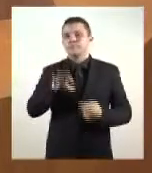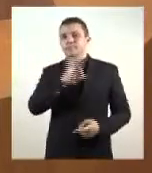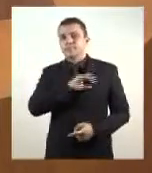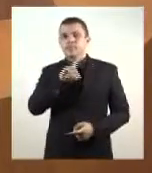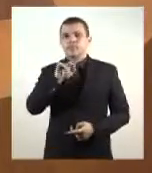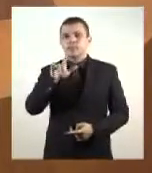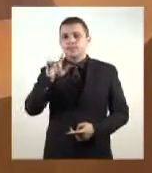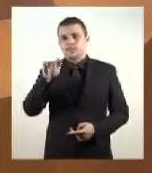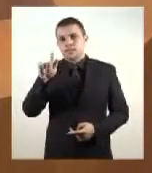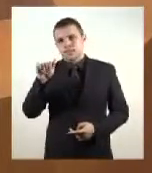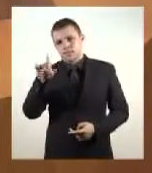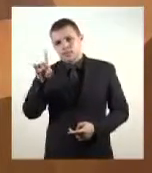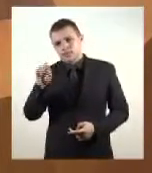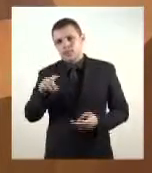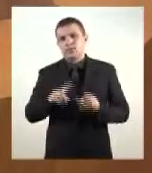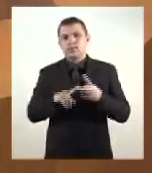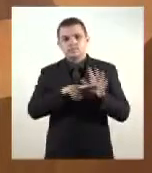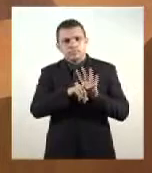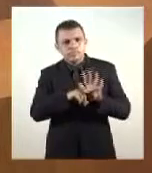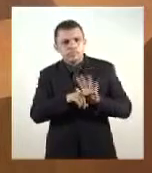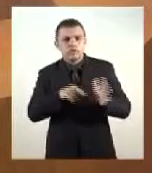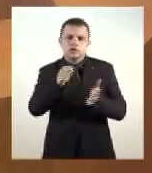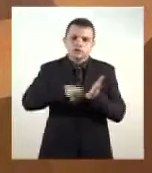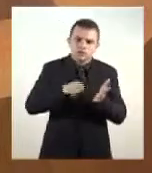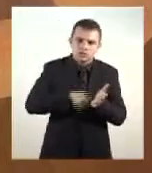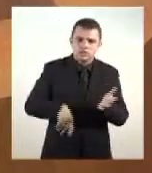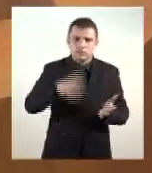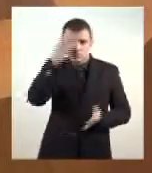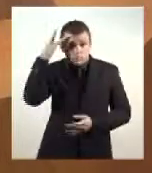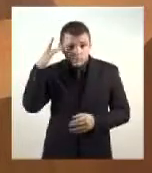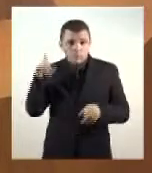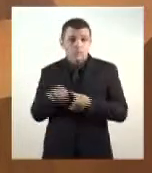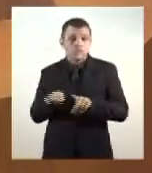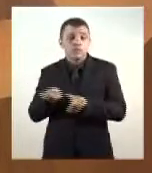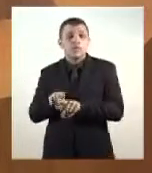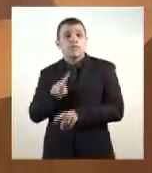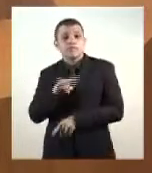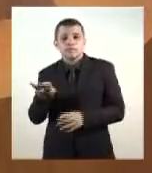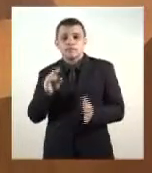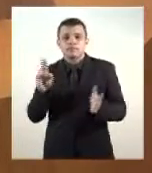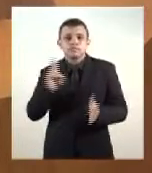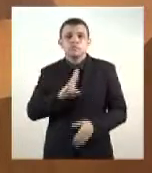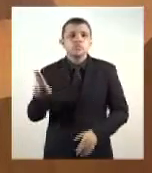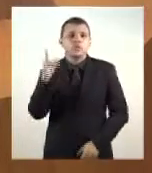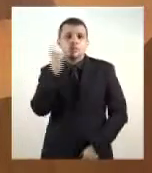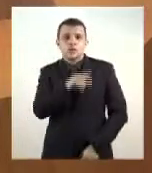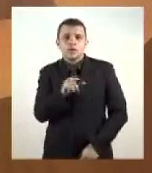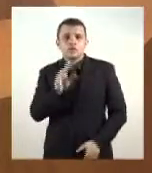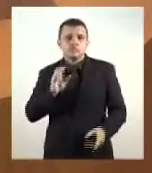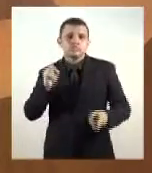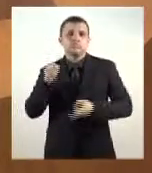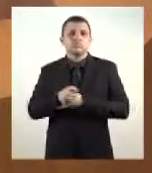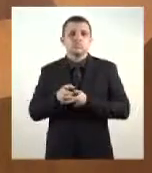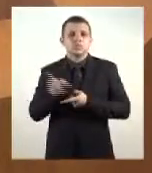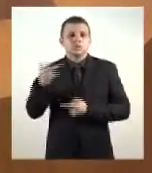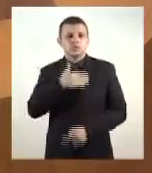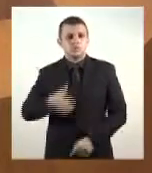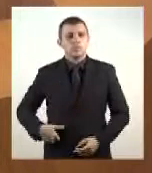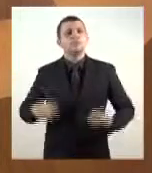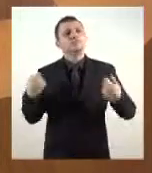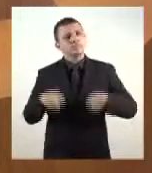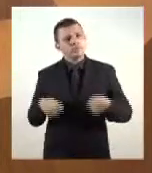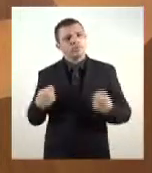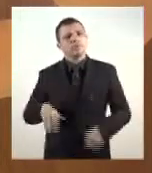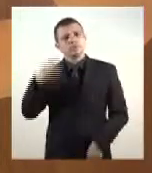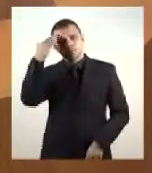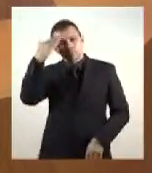peritos, escrivãos, agentes e também delegados, foram nomeados pelo governador do Estado. Mas é preciso também reconhecer